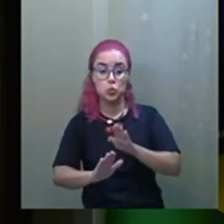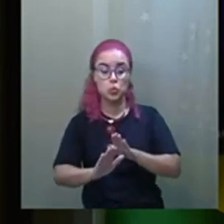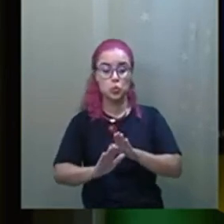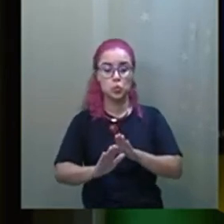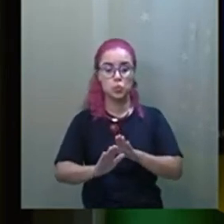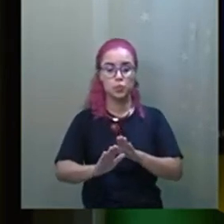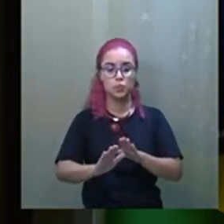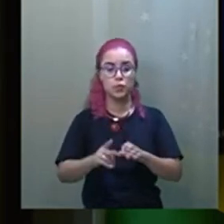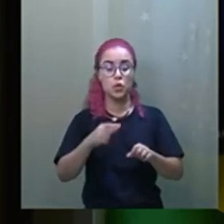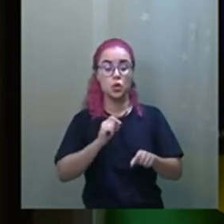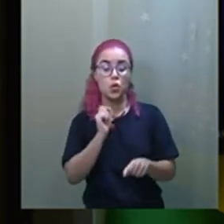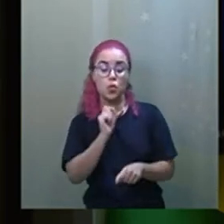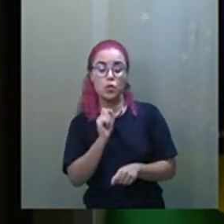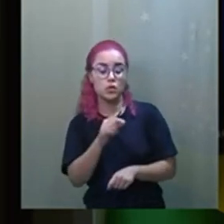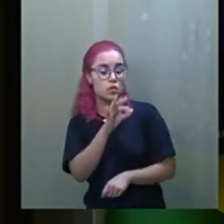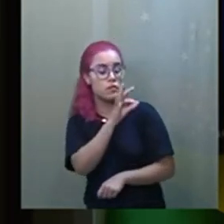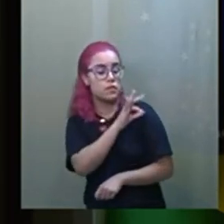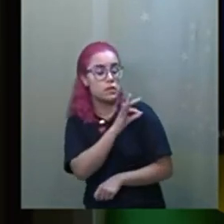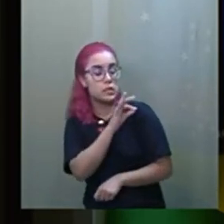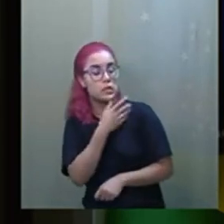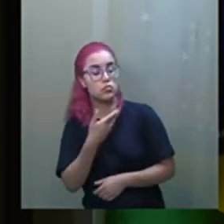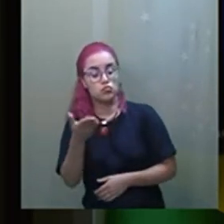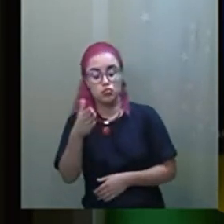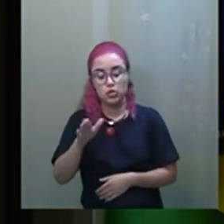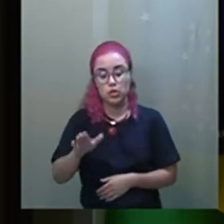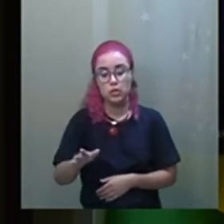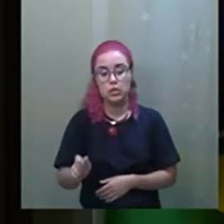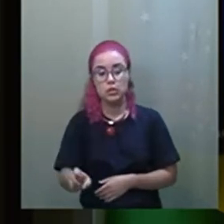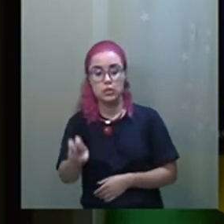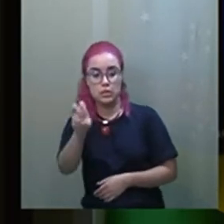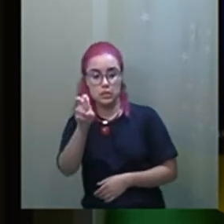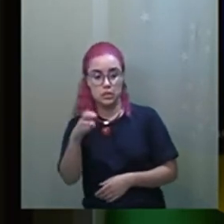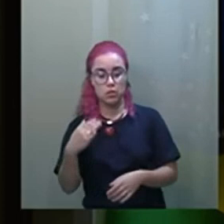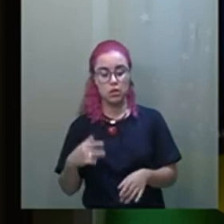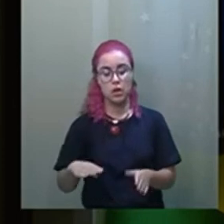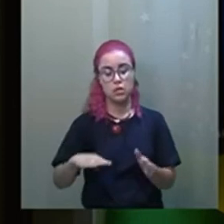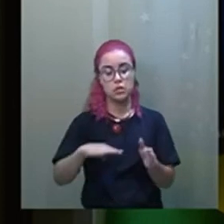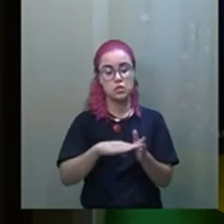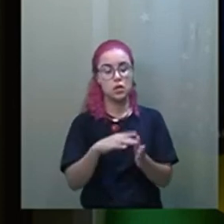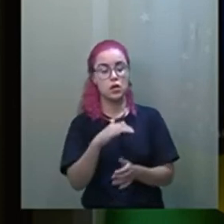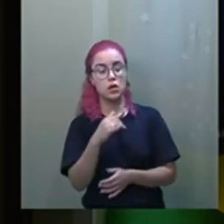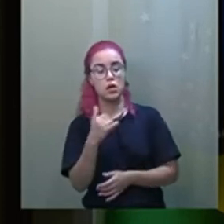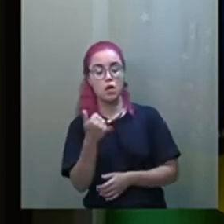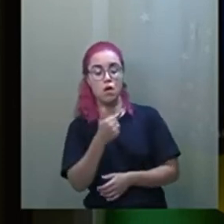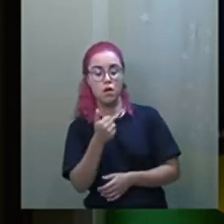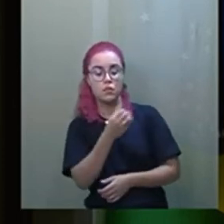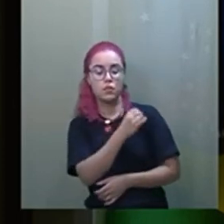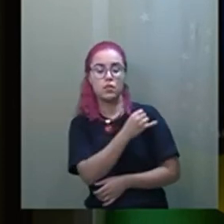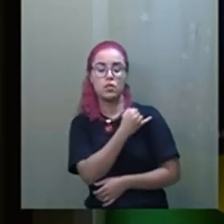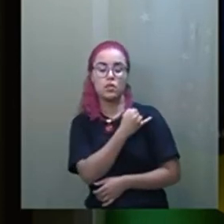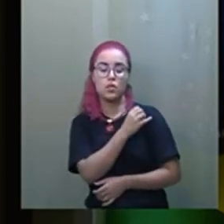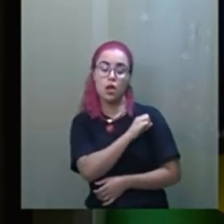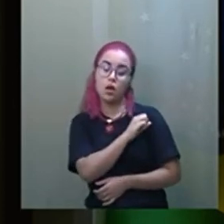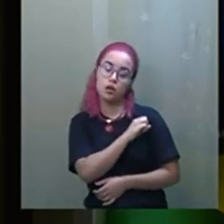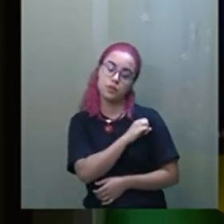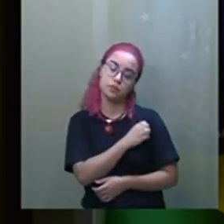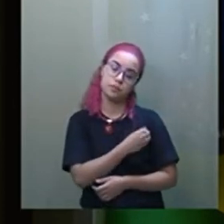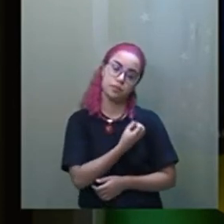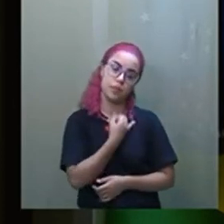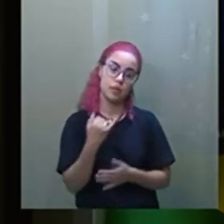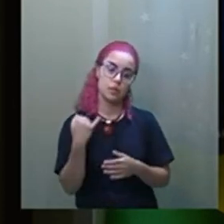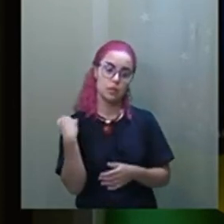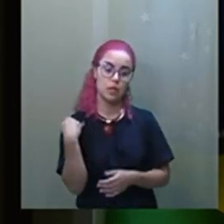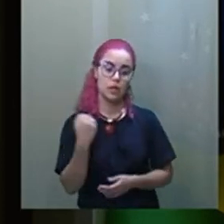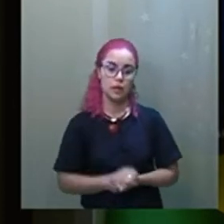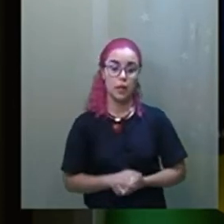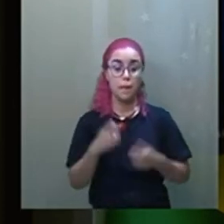com relação à vacinação de crianças de 5 a 11 anos de idade. Precisamos respeitar a